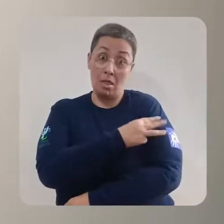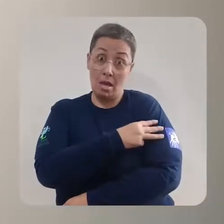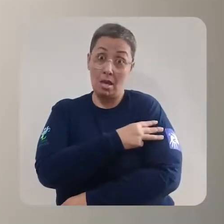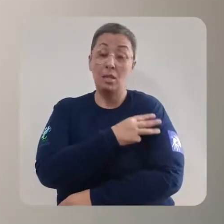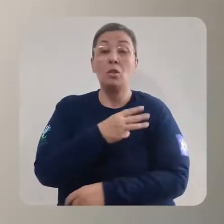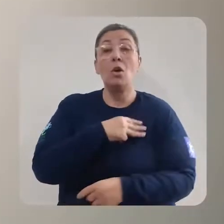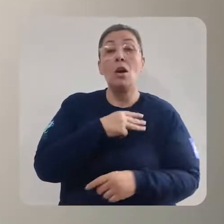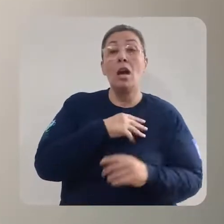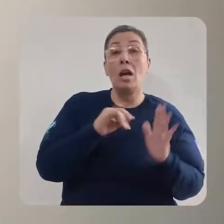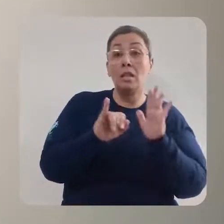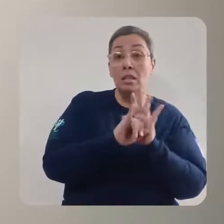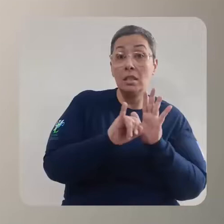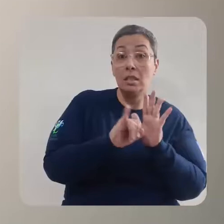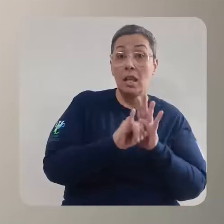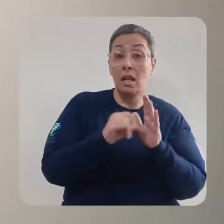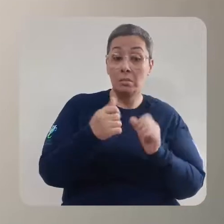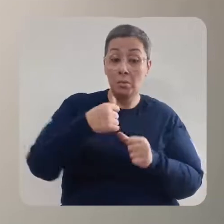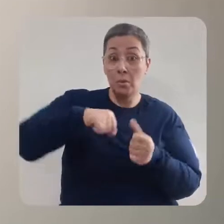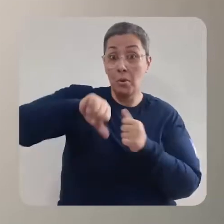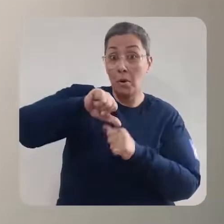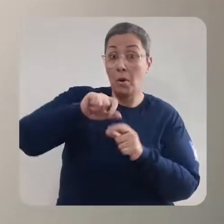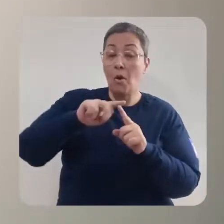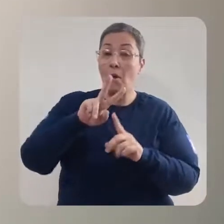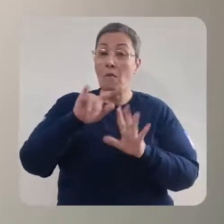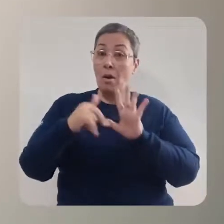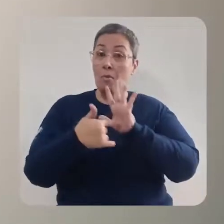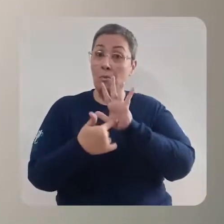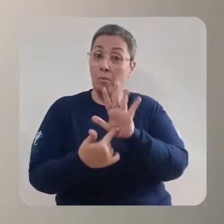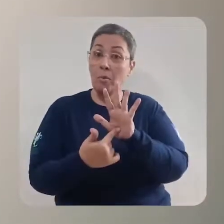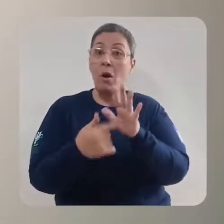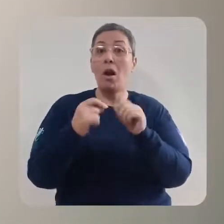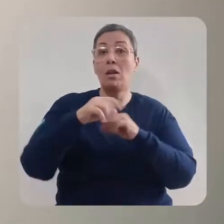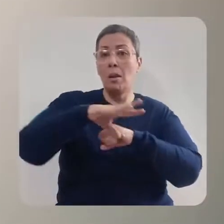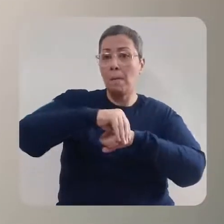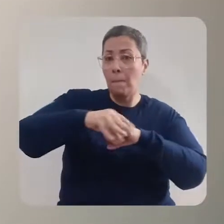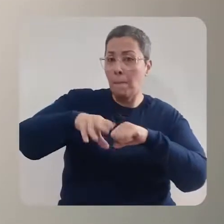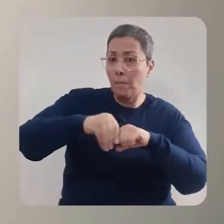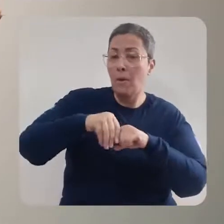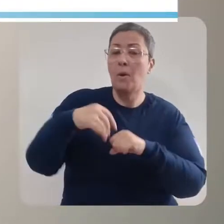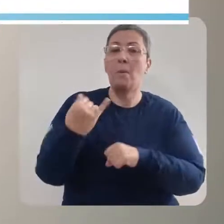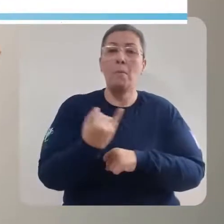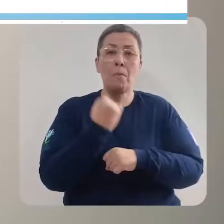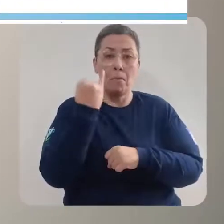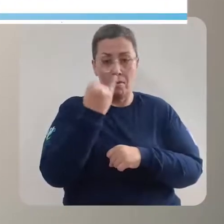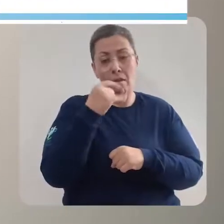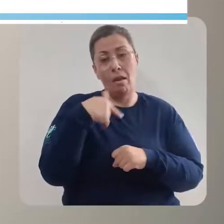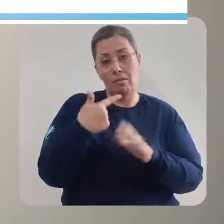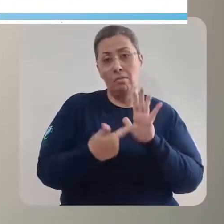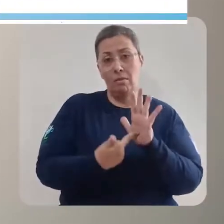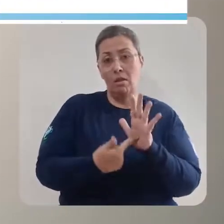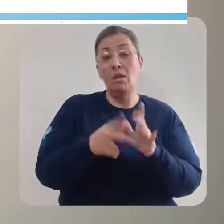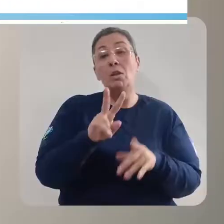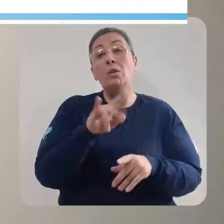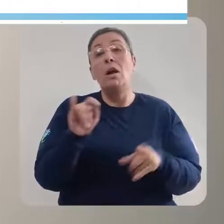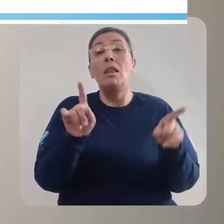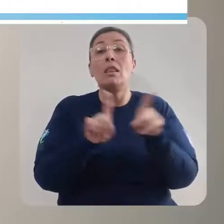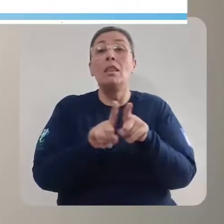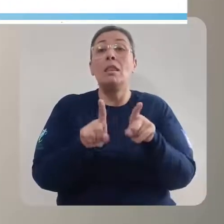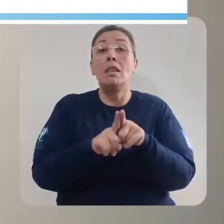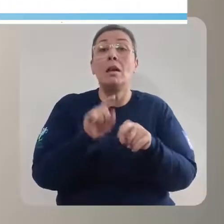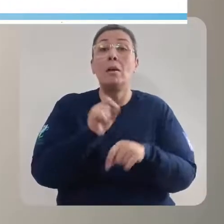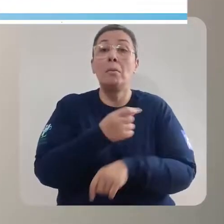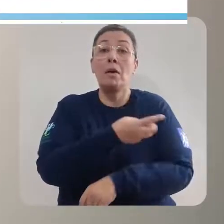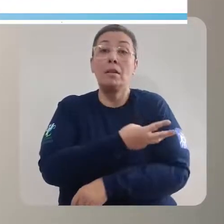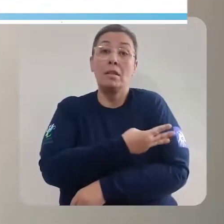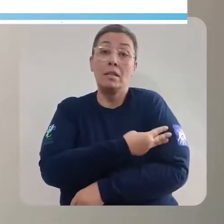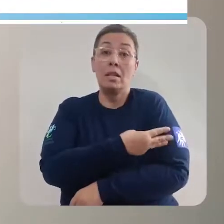ano, identidade e alteridades, que vai trazer para nós um repertório importante, que é este. E nós temos